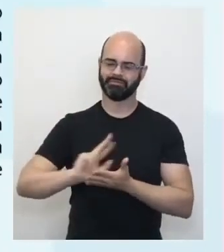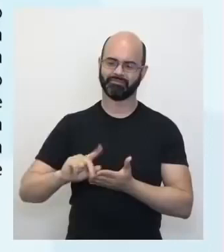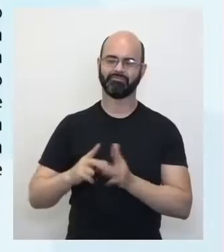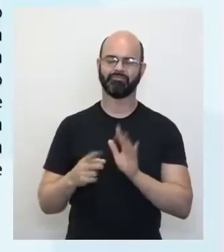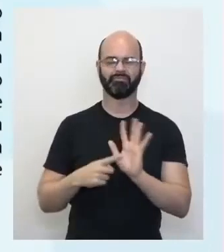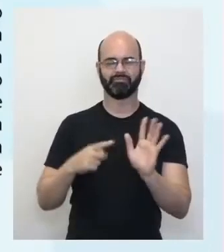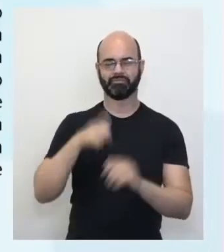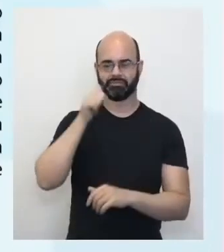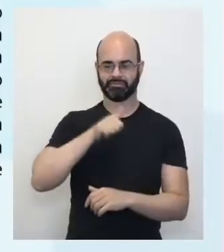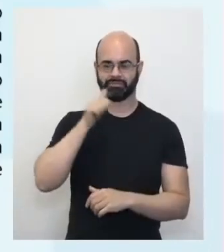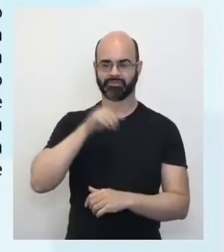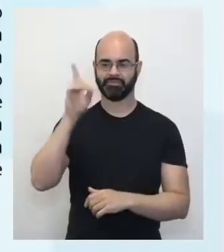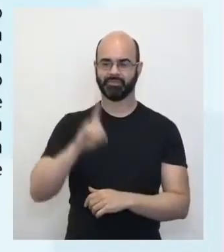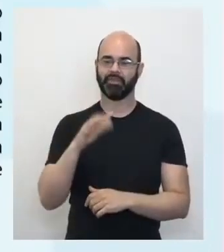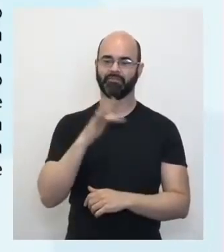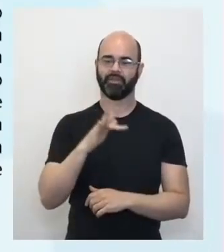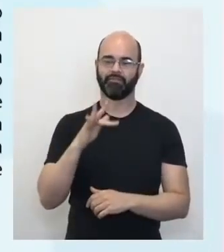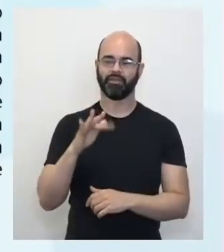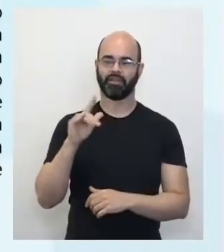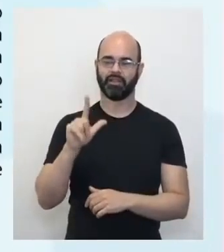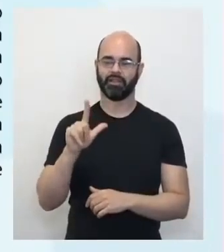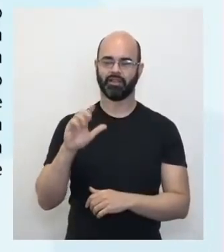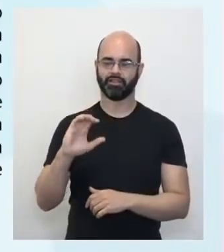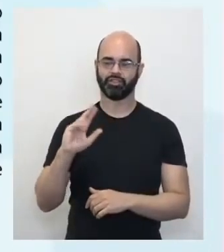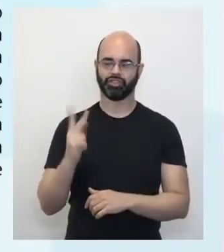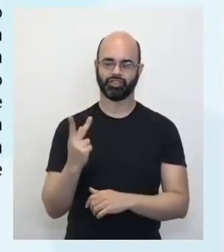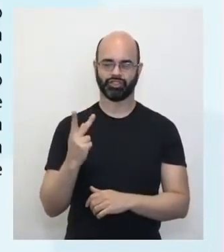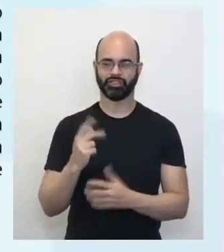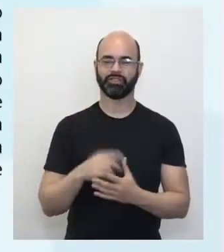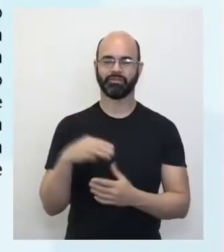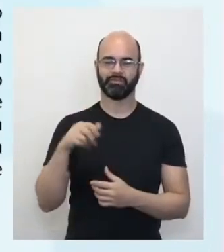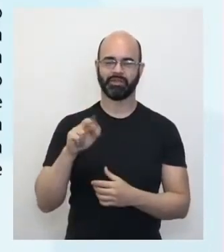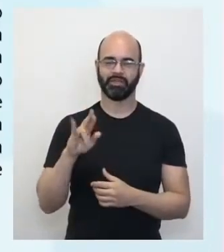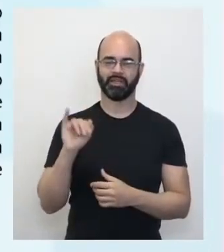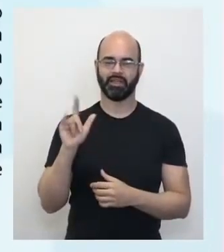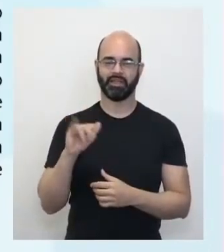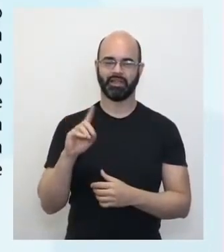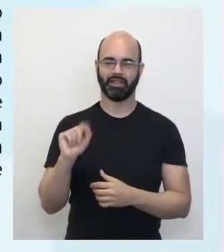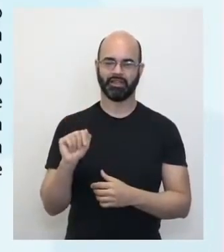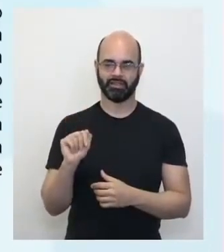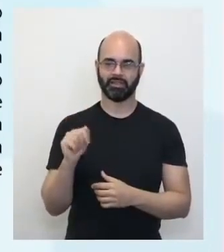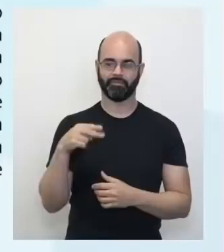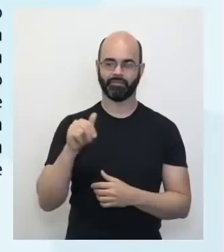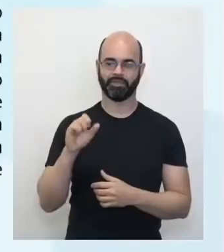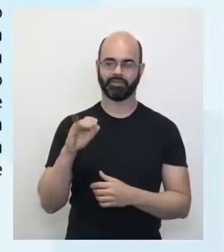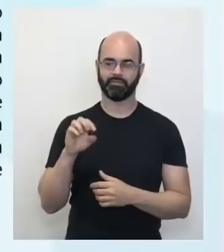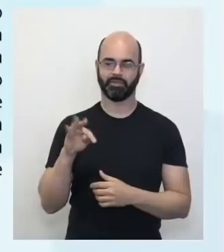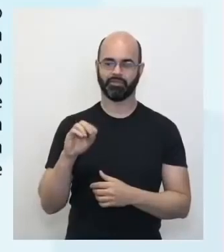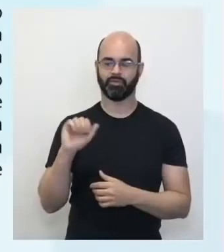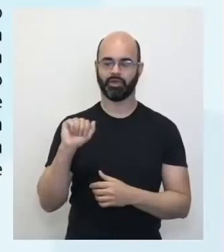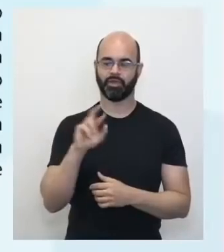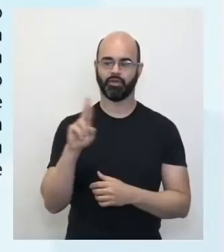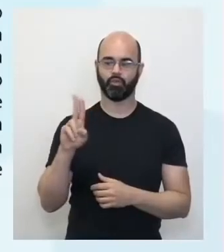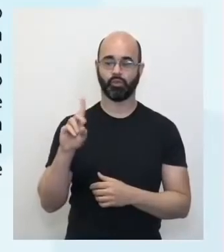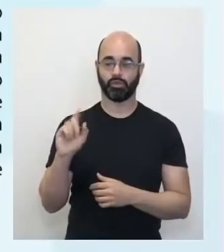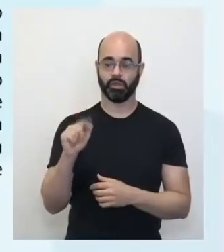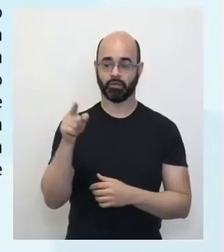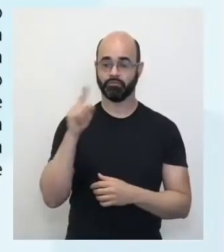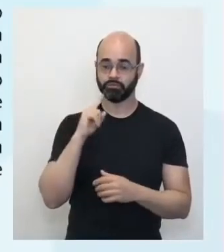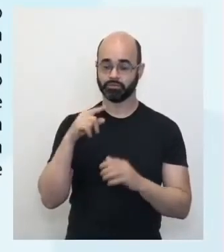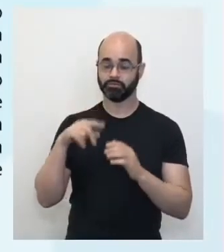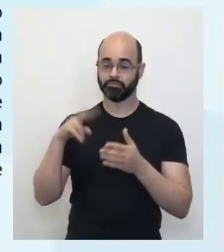diretora da FEFELESH, Maria Arminda do Nascimento Arruda. Para ler o texto na íntegra,